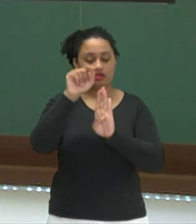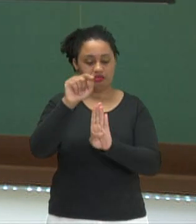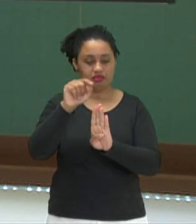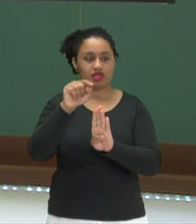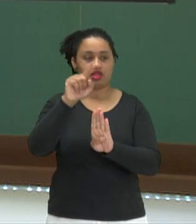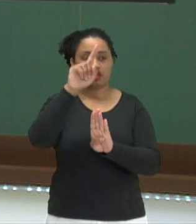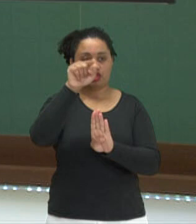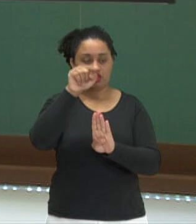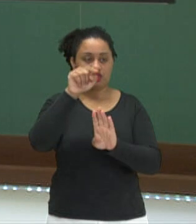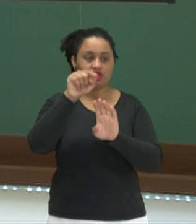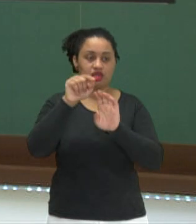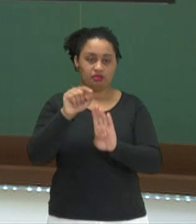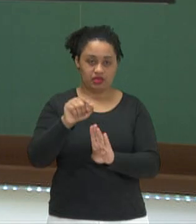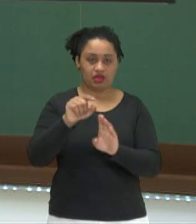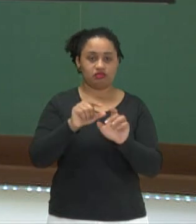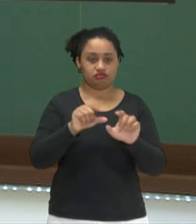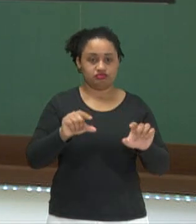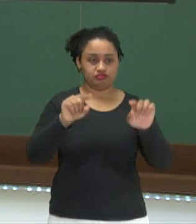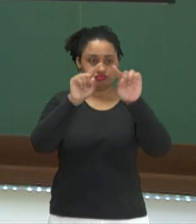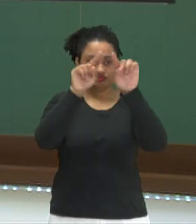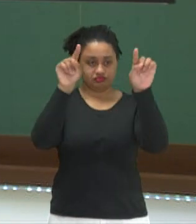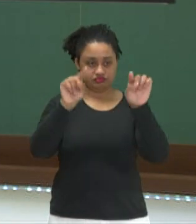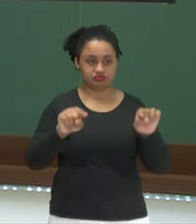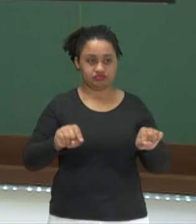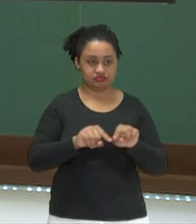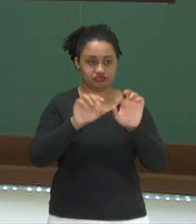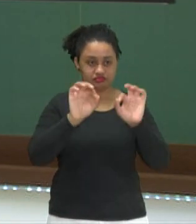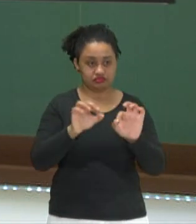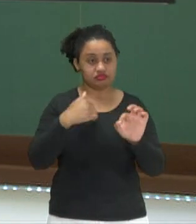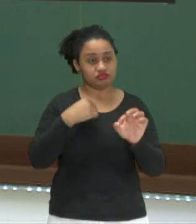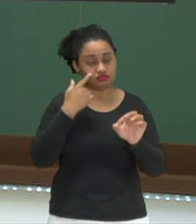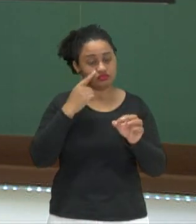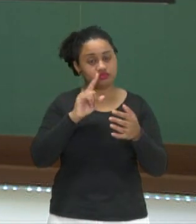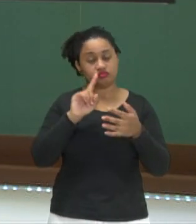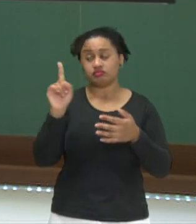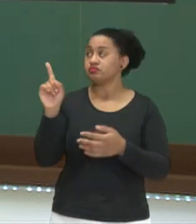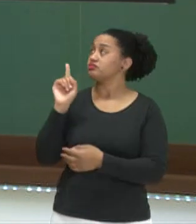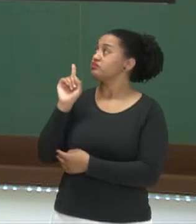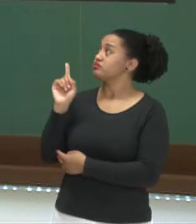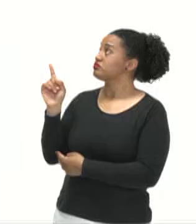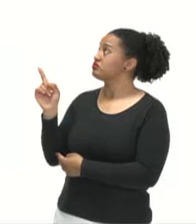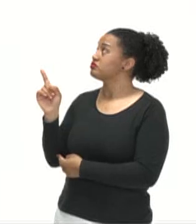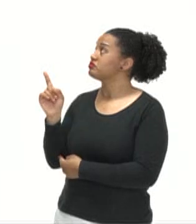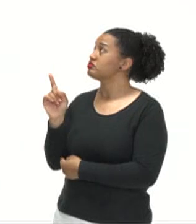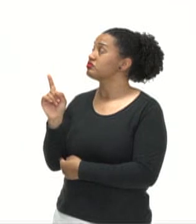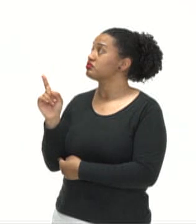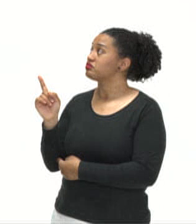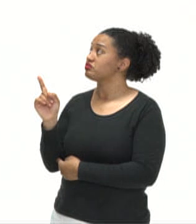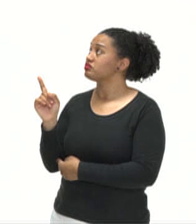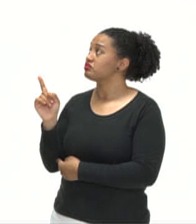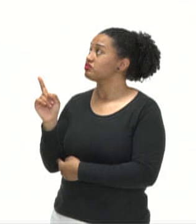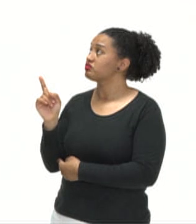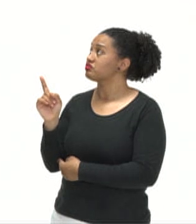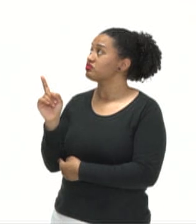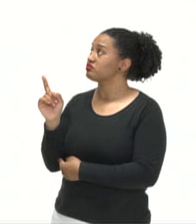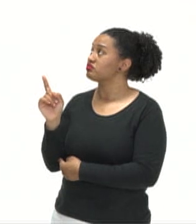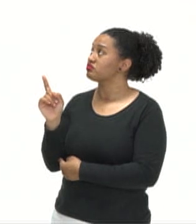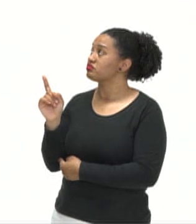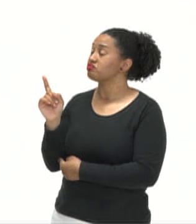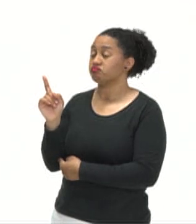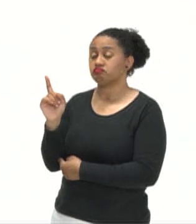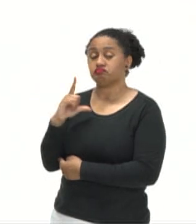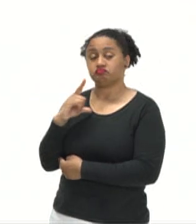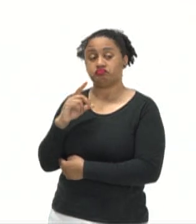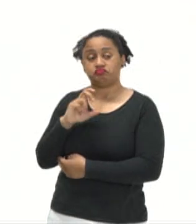B', B e termina no A, tranquilo? E as demais, a mesma configuração, que serão 5 faces.